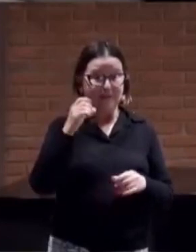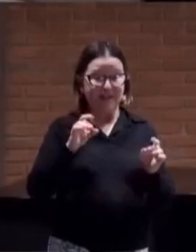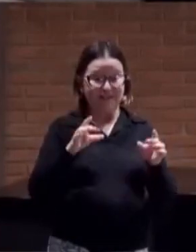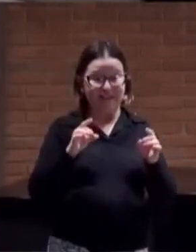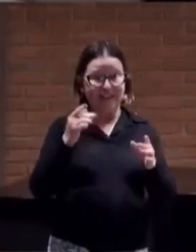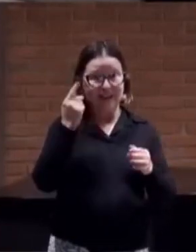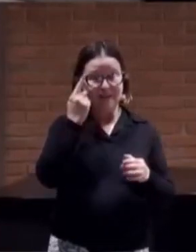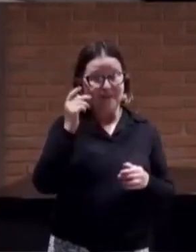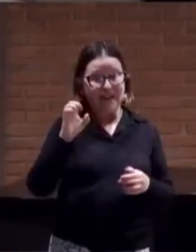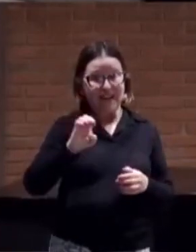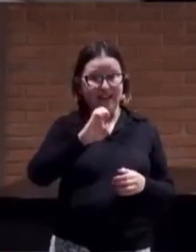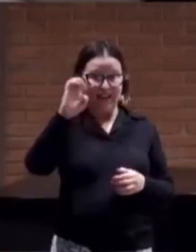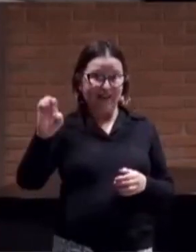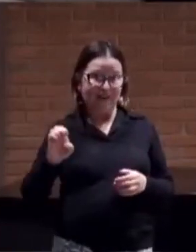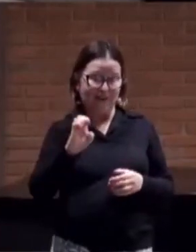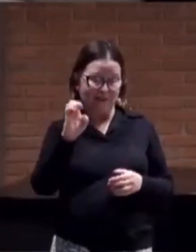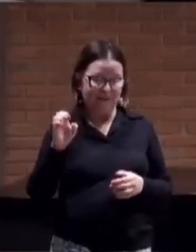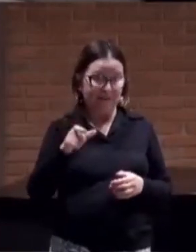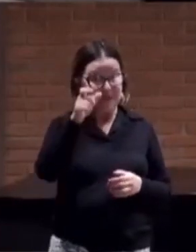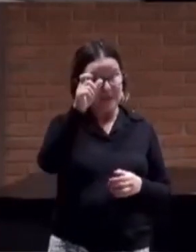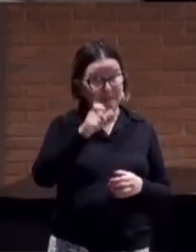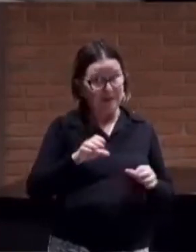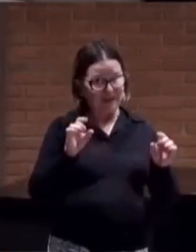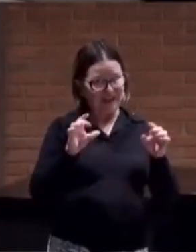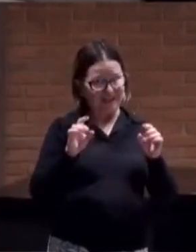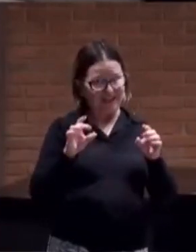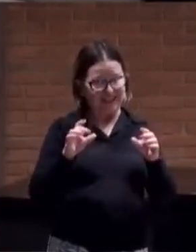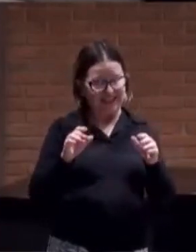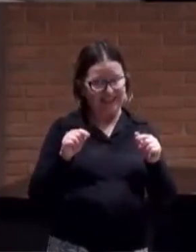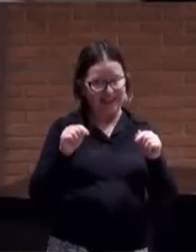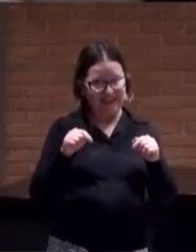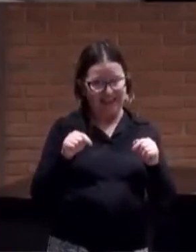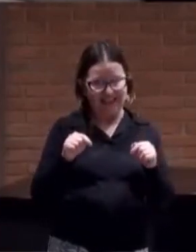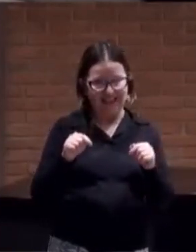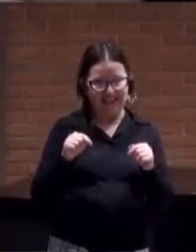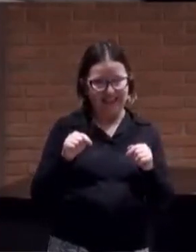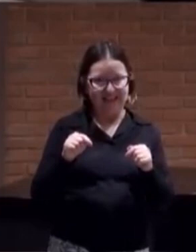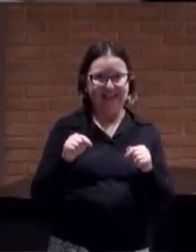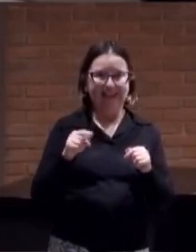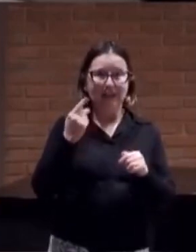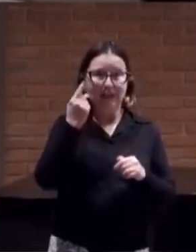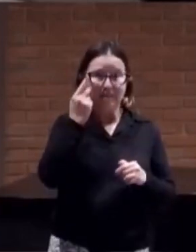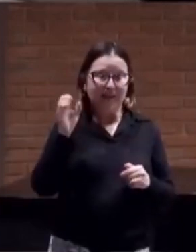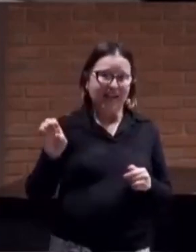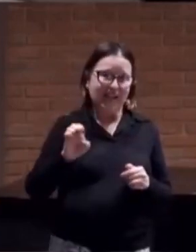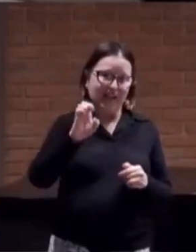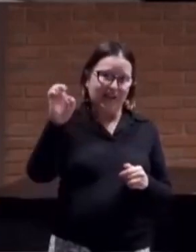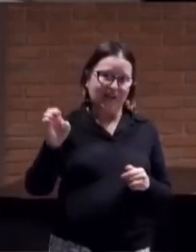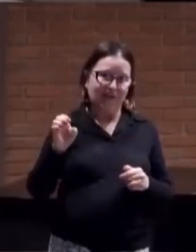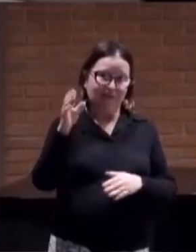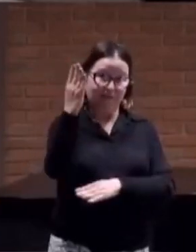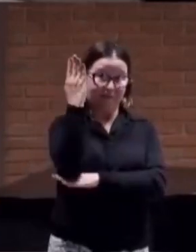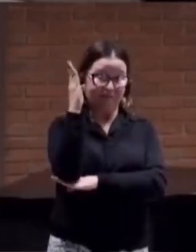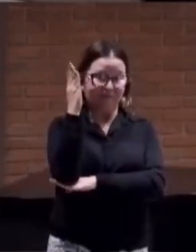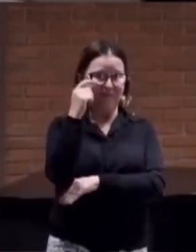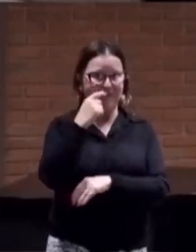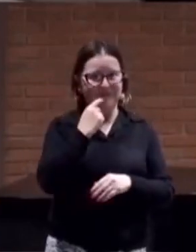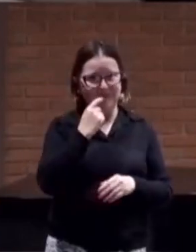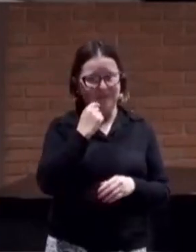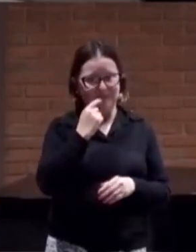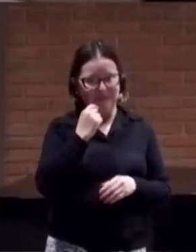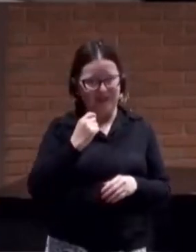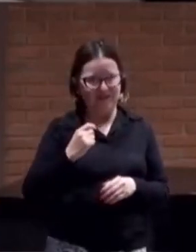quem vendia essa mercadoria aqui, que exportava esse pau vermelho,